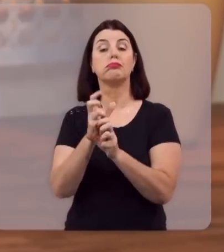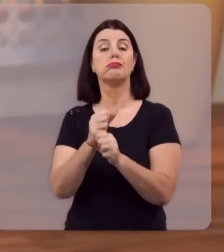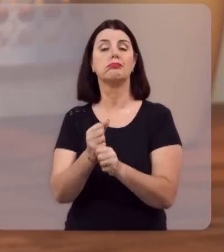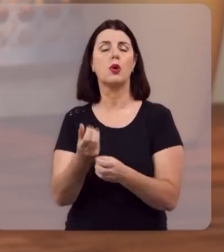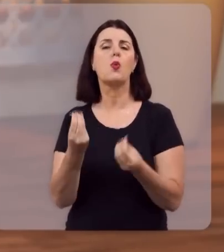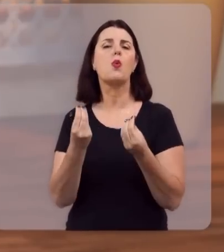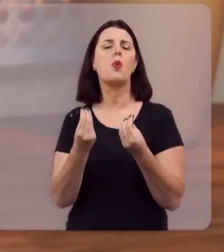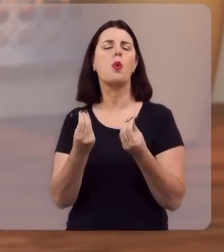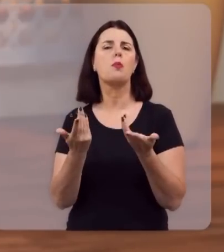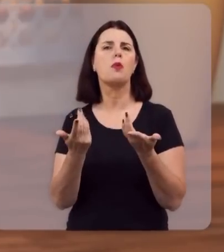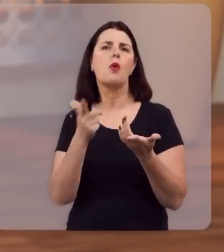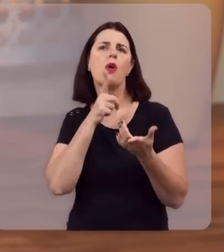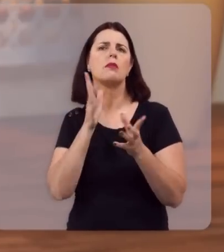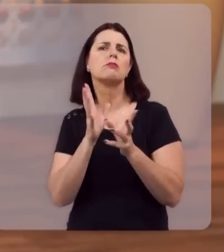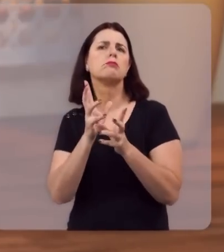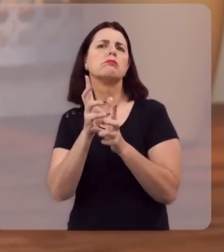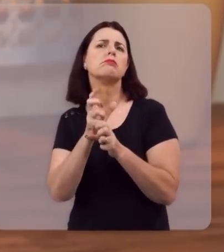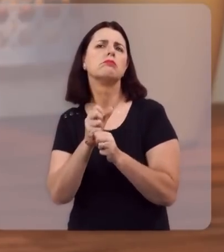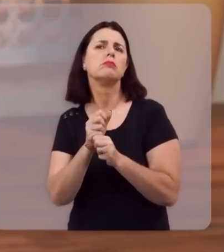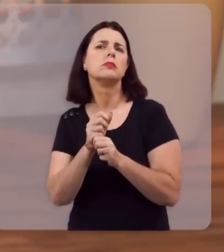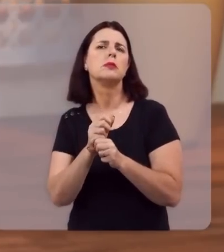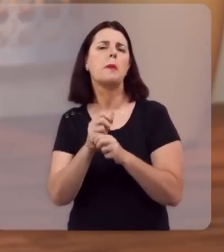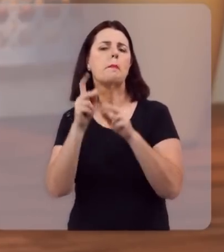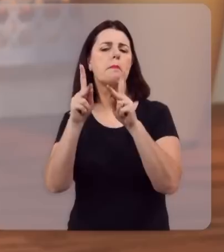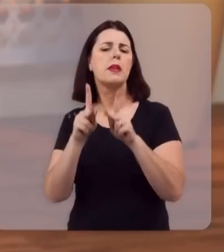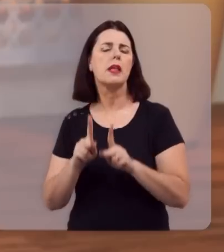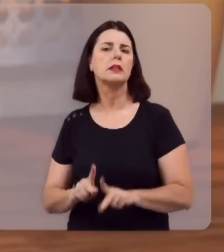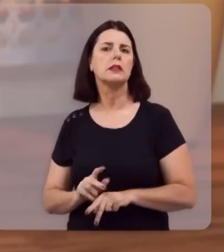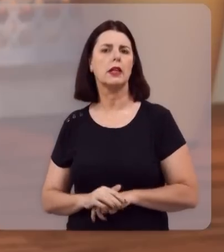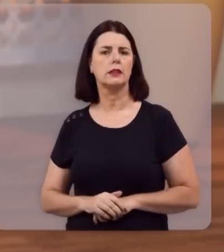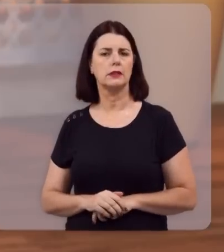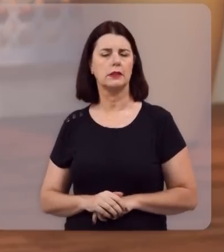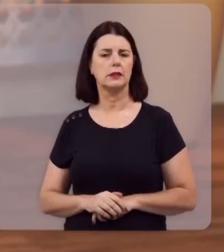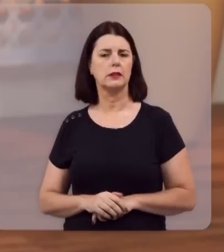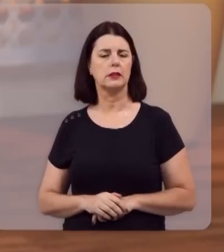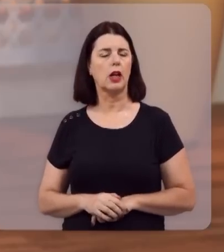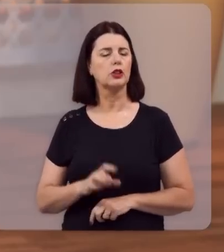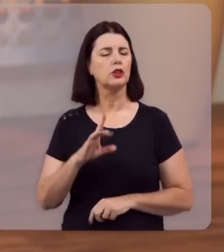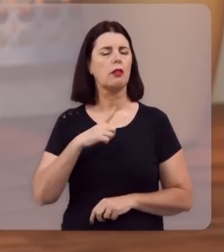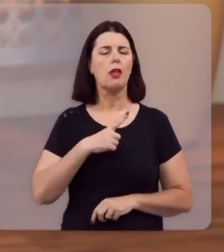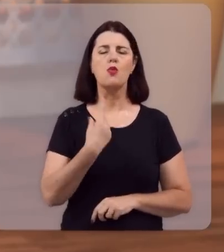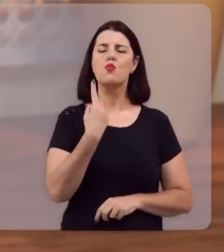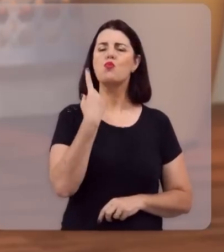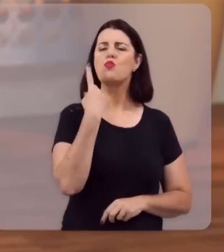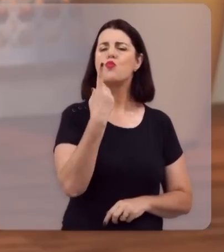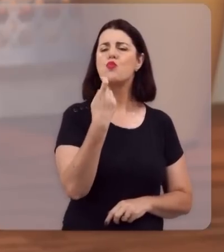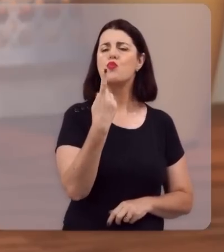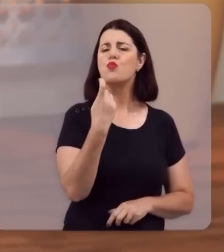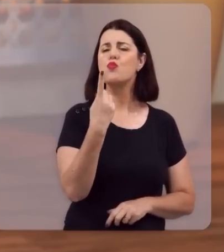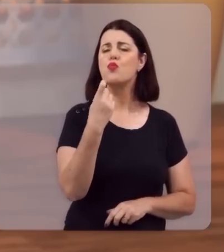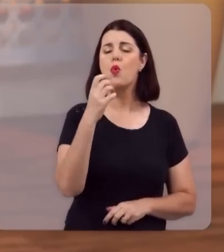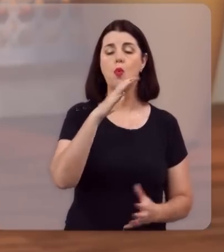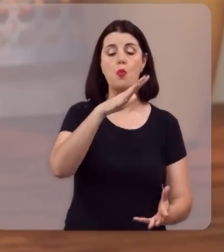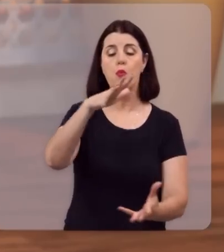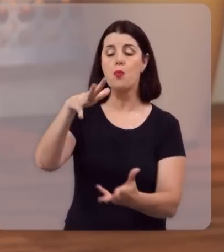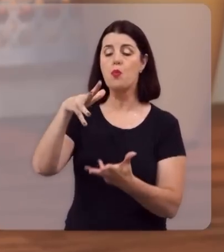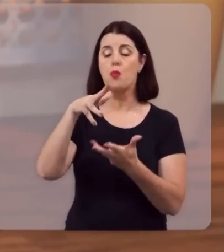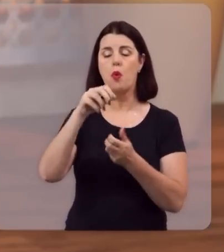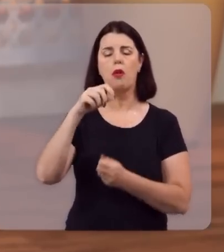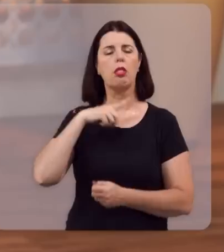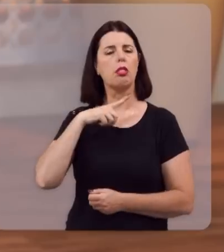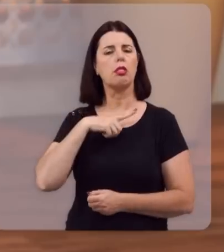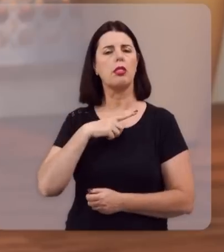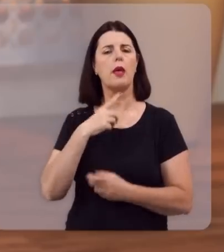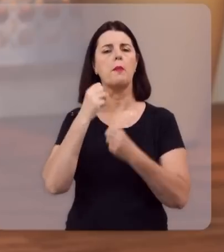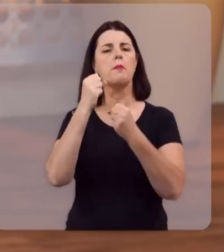mensura onipresença não tem como e pensar que existe apenas um ser em todo o universo que